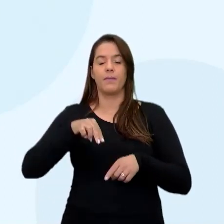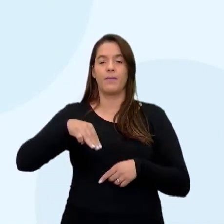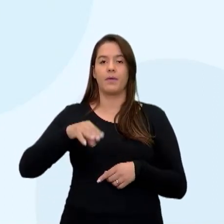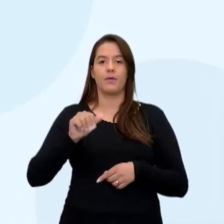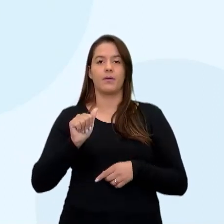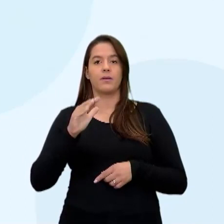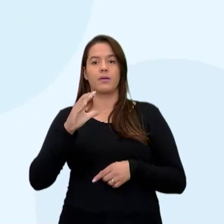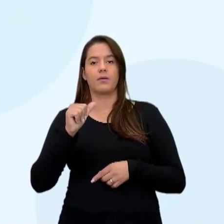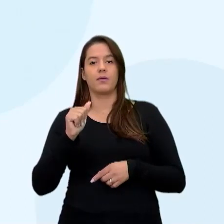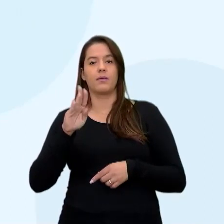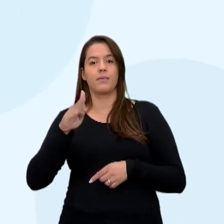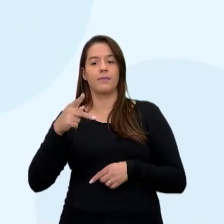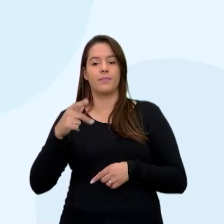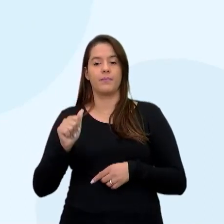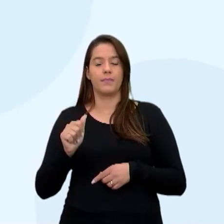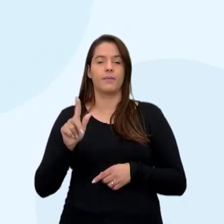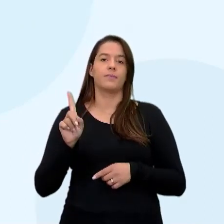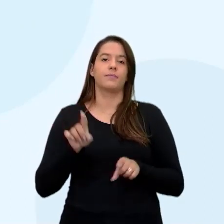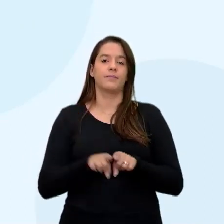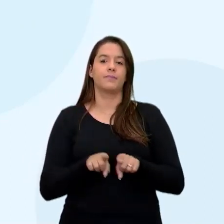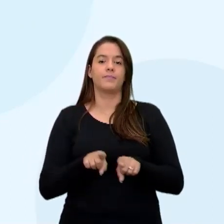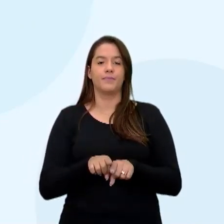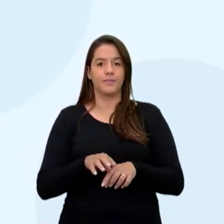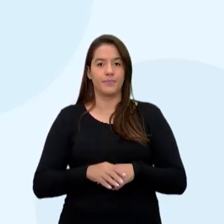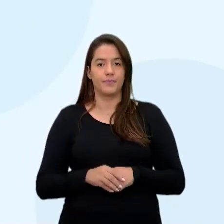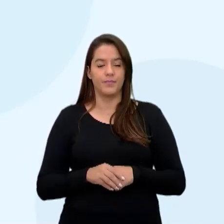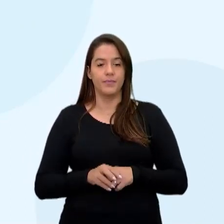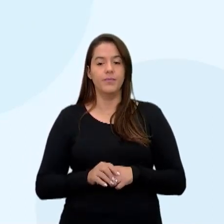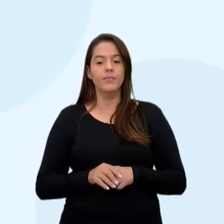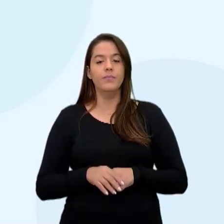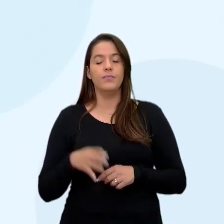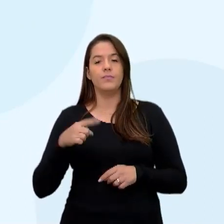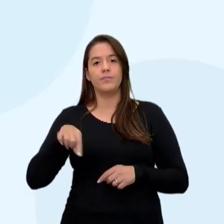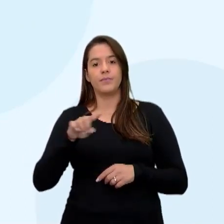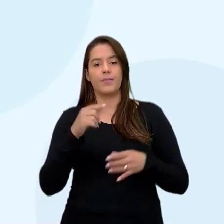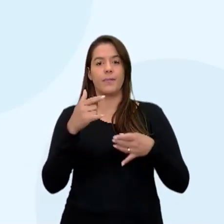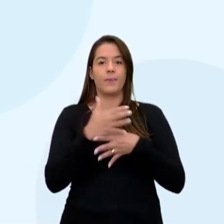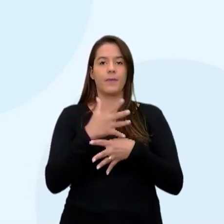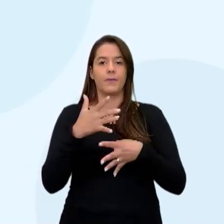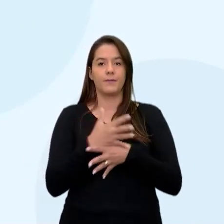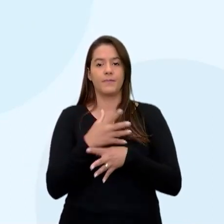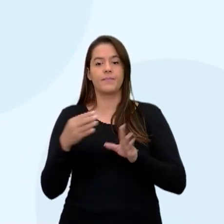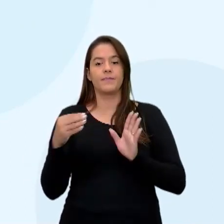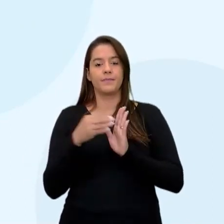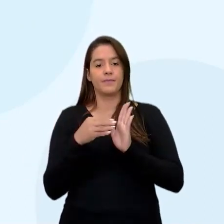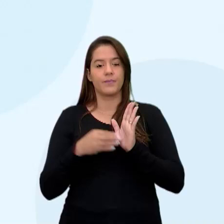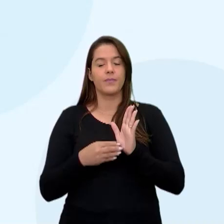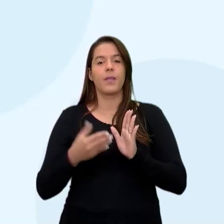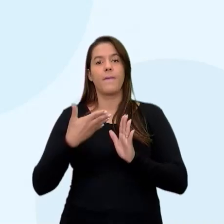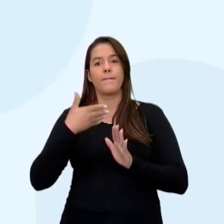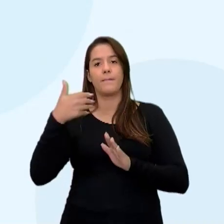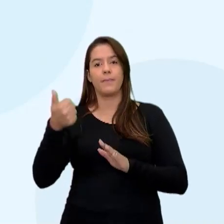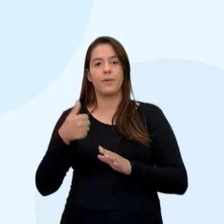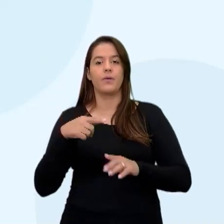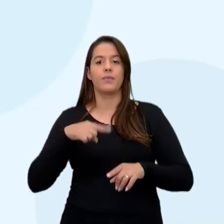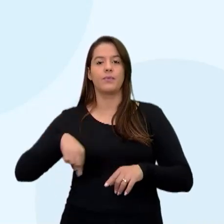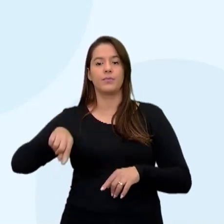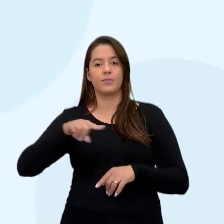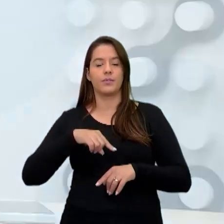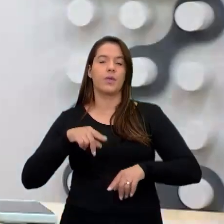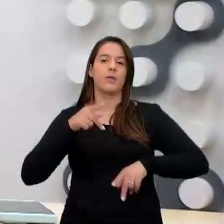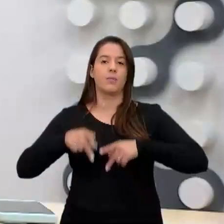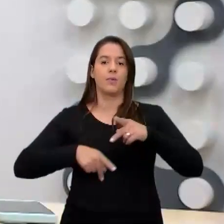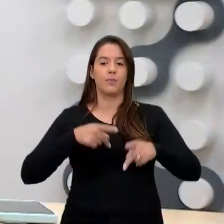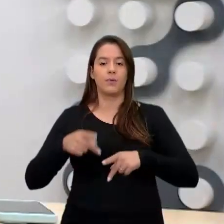que é capital do Amapá, né? E essas cidades aí no menor contingente populacional em relação